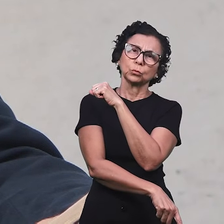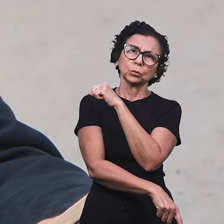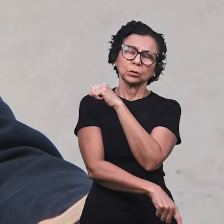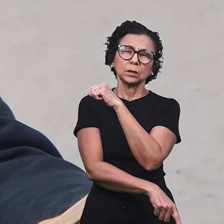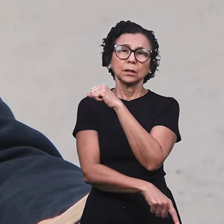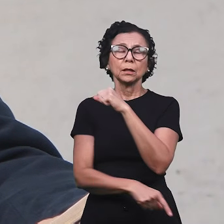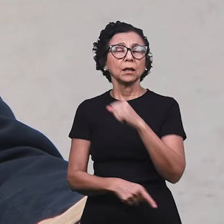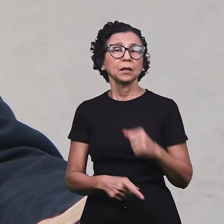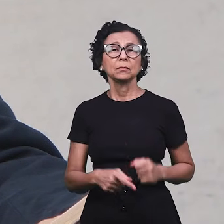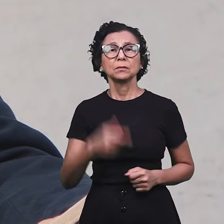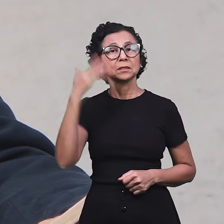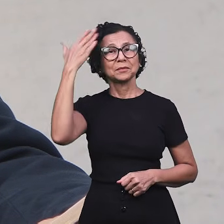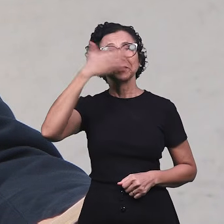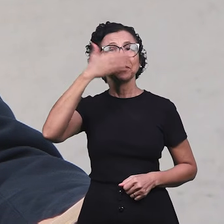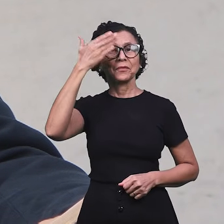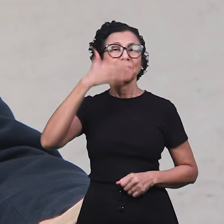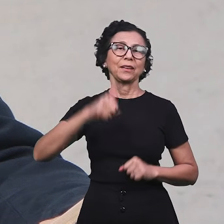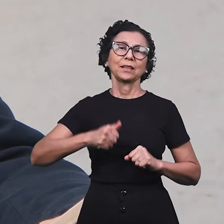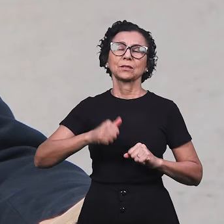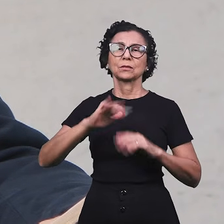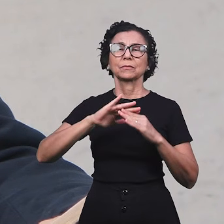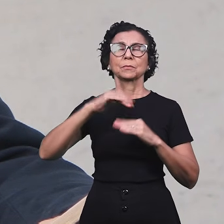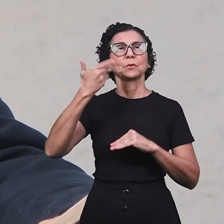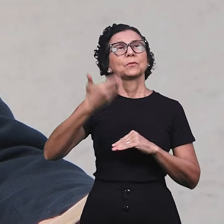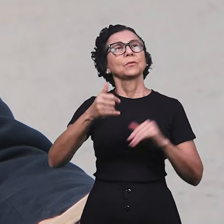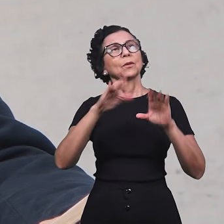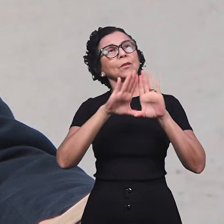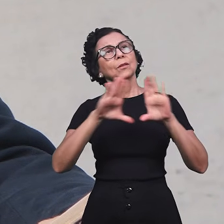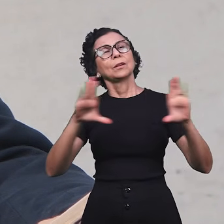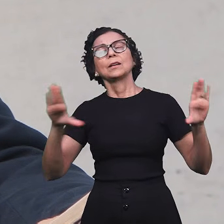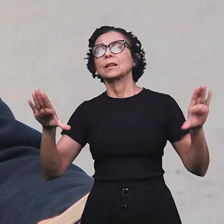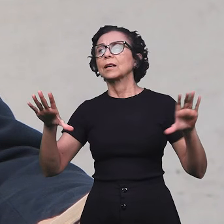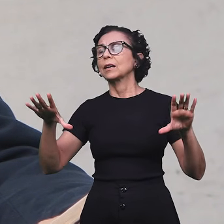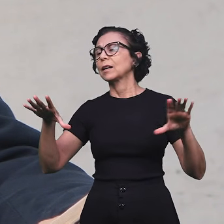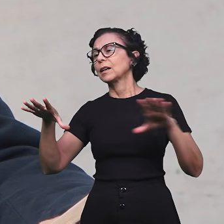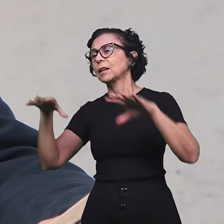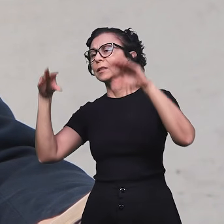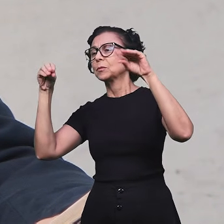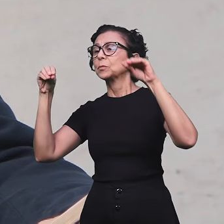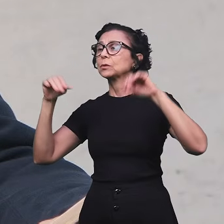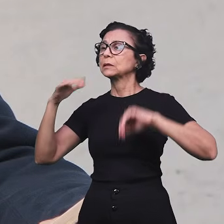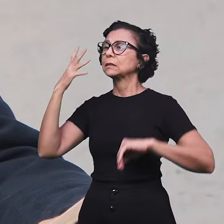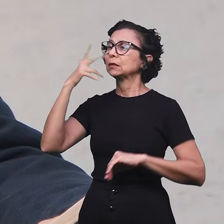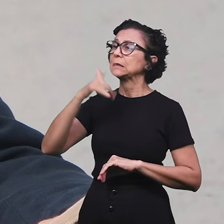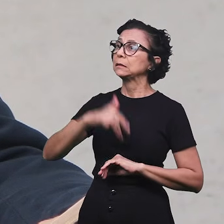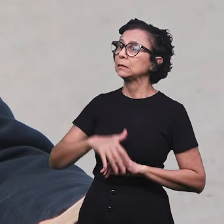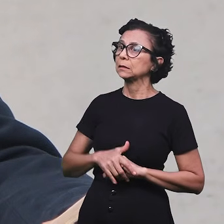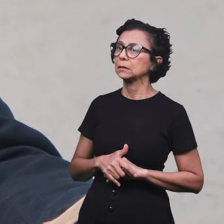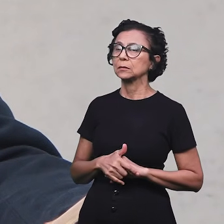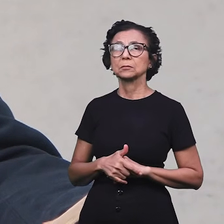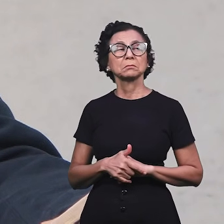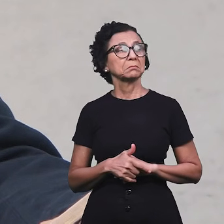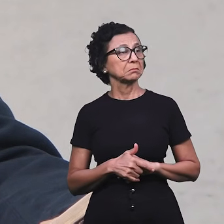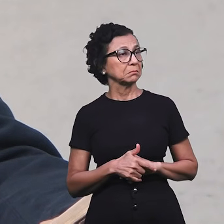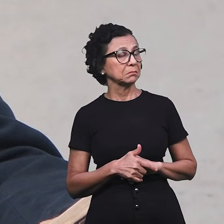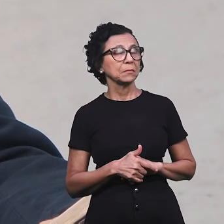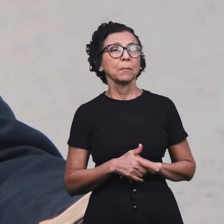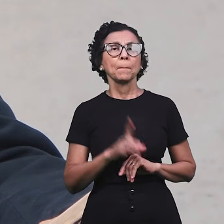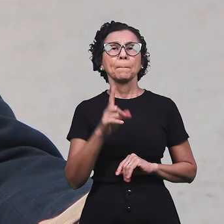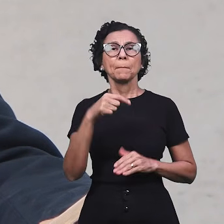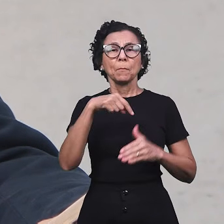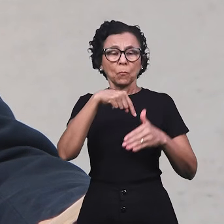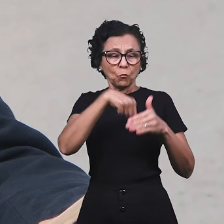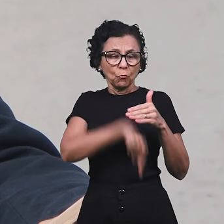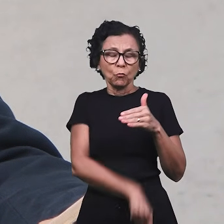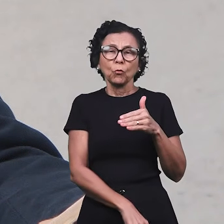nem observam, elas veem a parte que está mais exteriorizada, que chama a atenção, salta aos olhos,